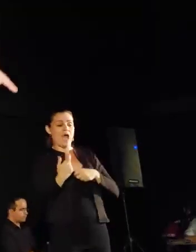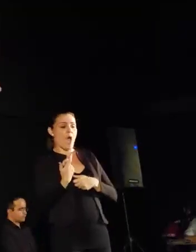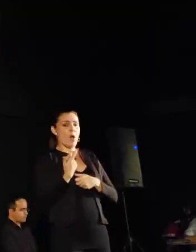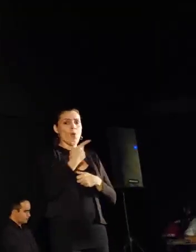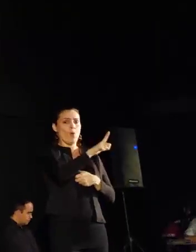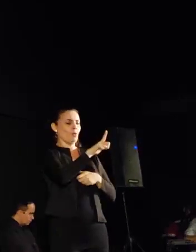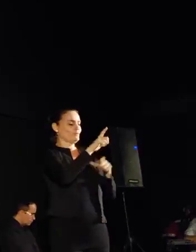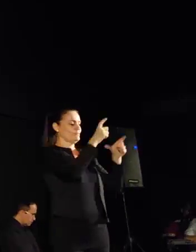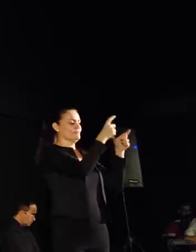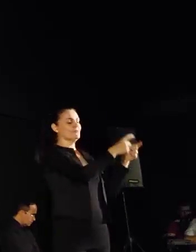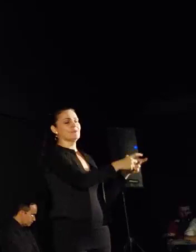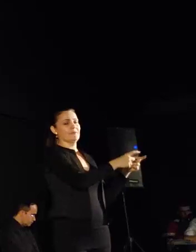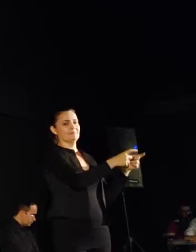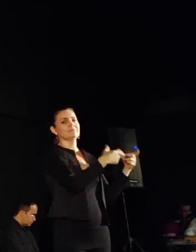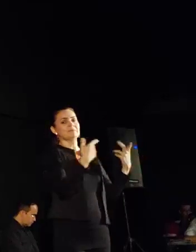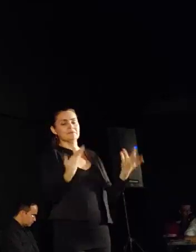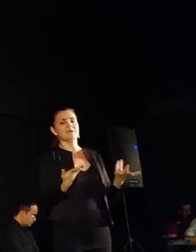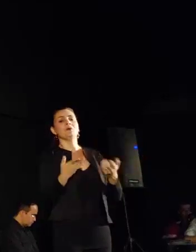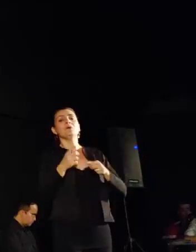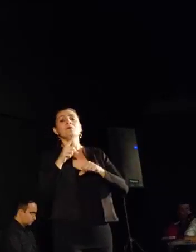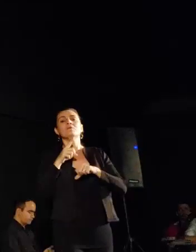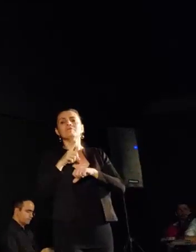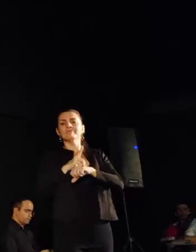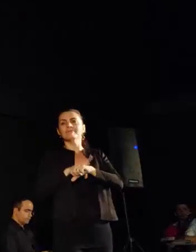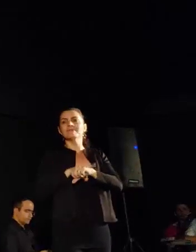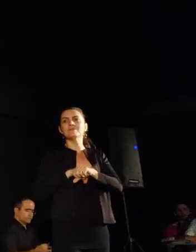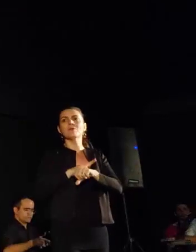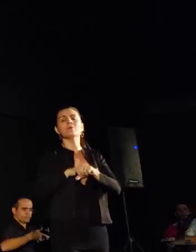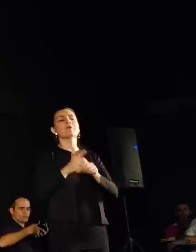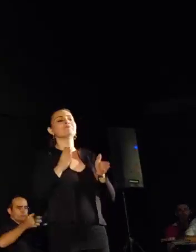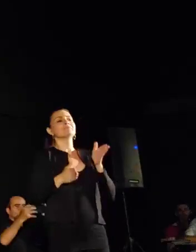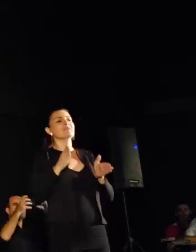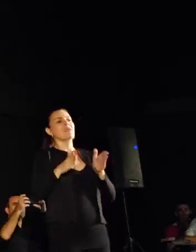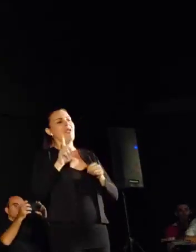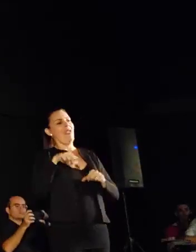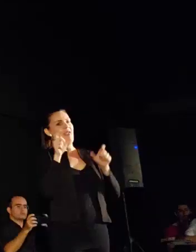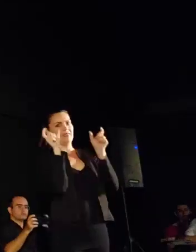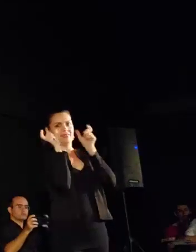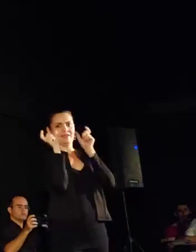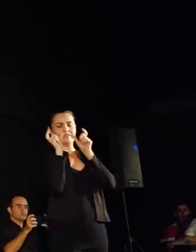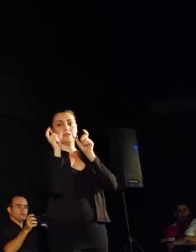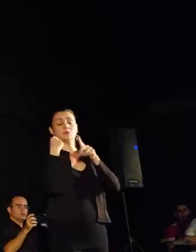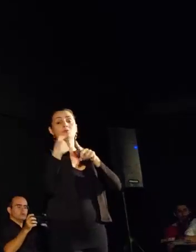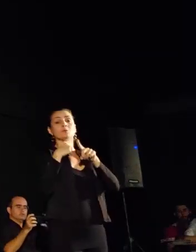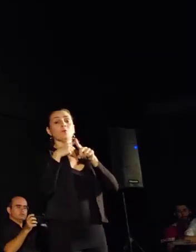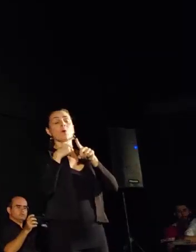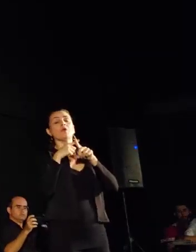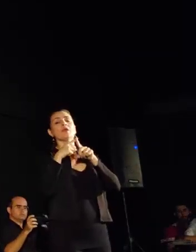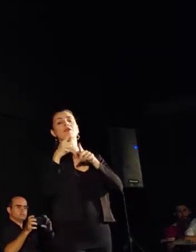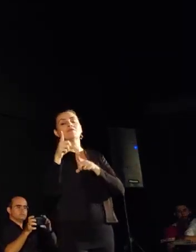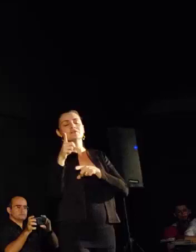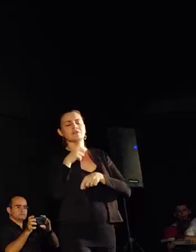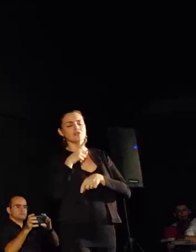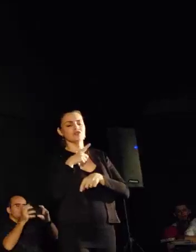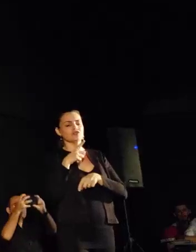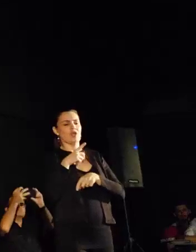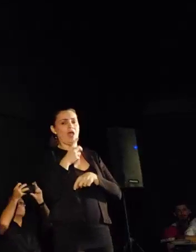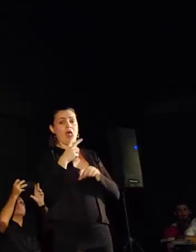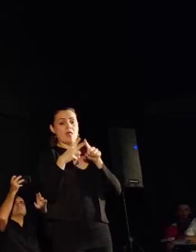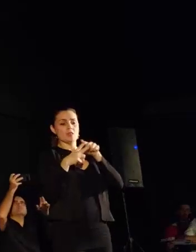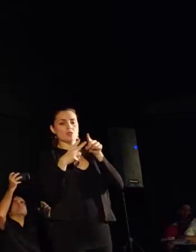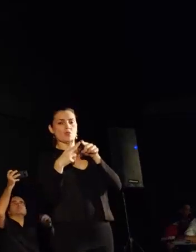neste momento, isso é muito interessante, porque dentro desse horizonte você tinha 2 rupturas